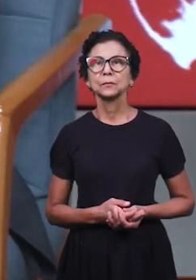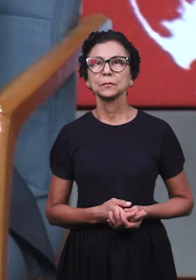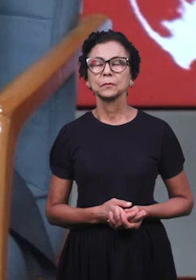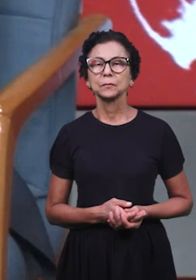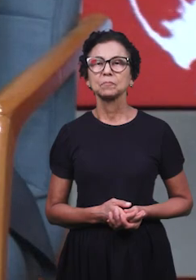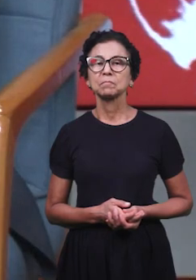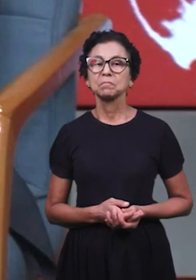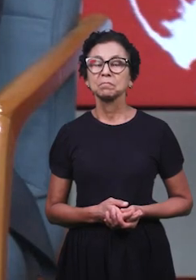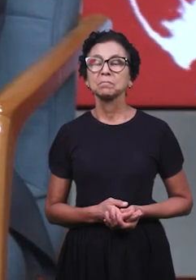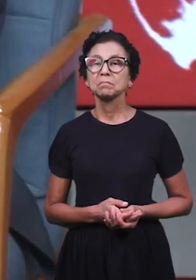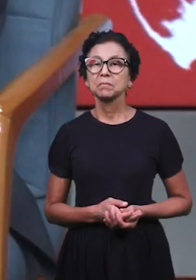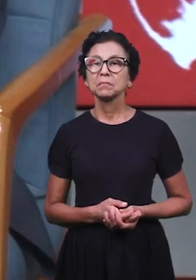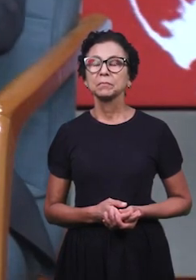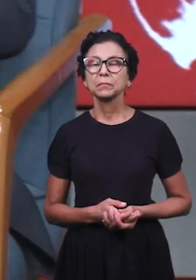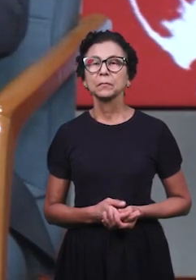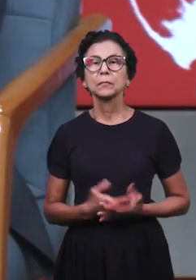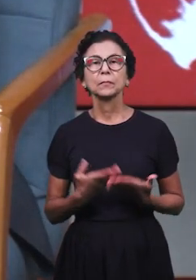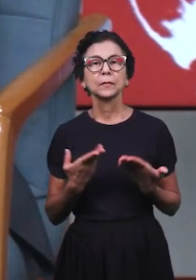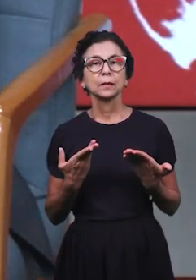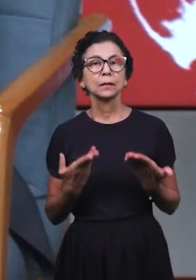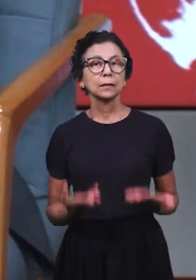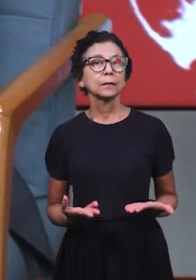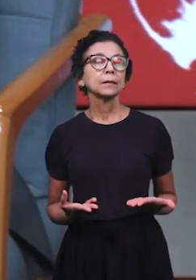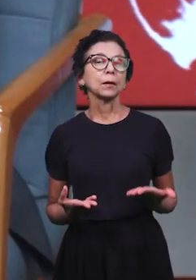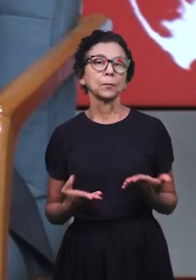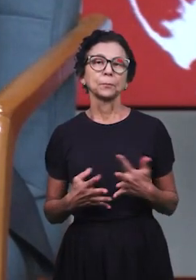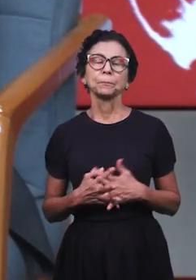aconteceu naquele momento. Então